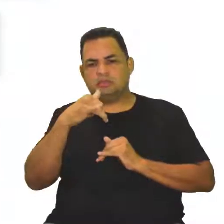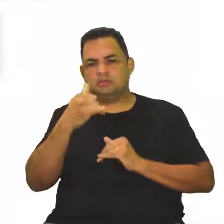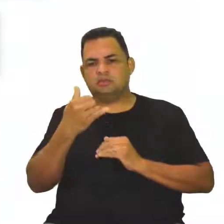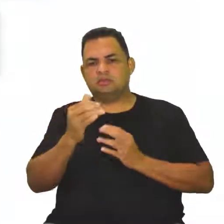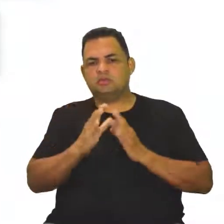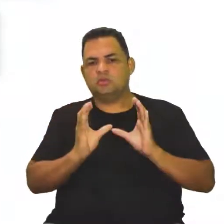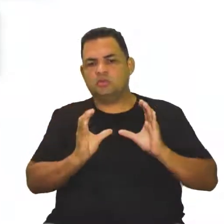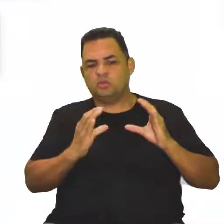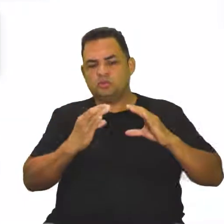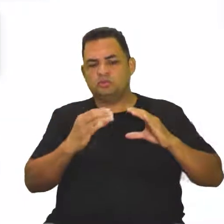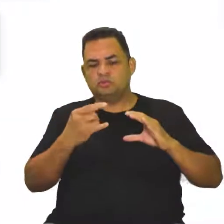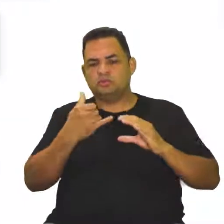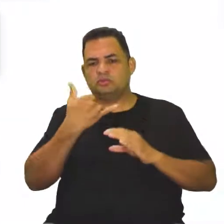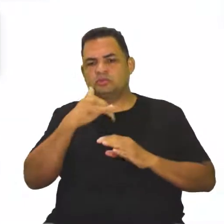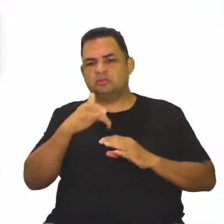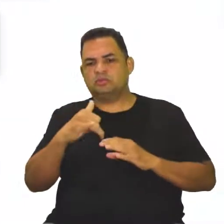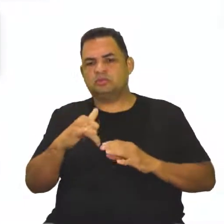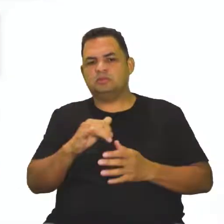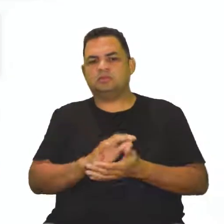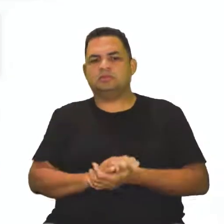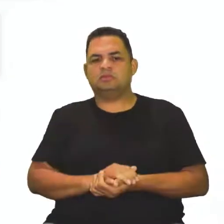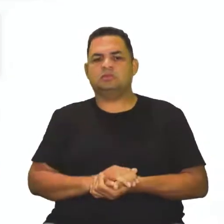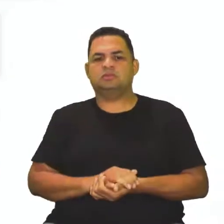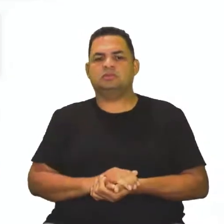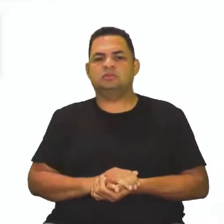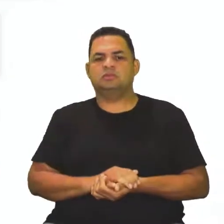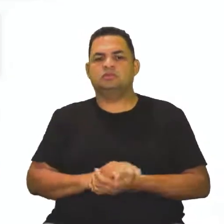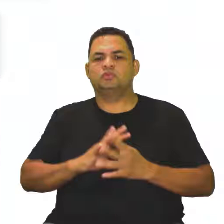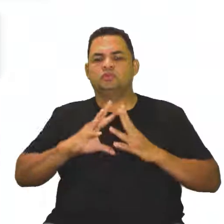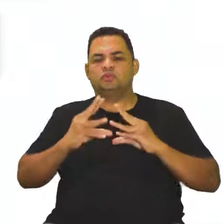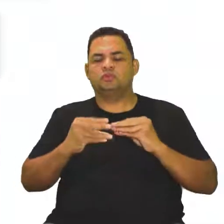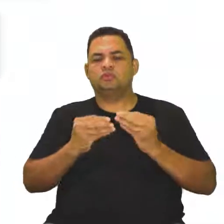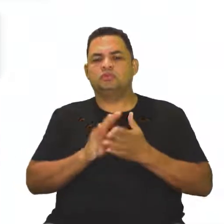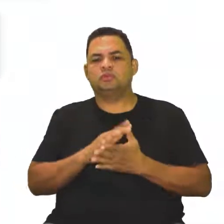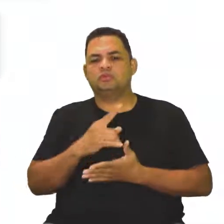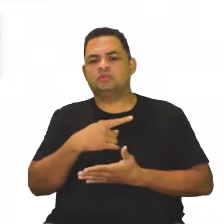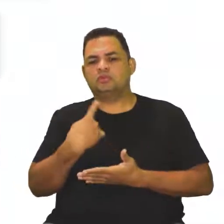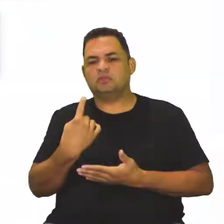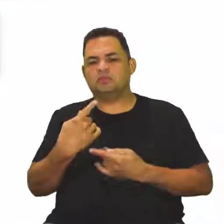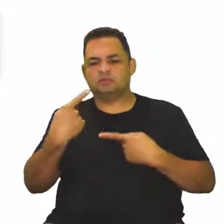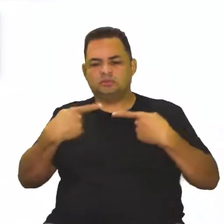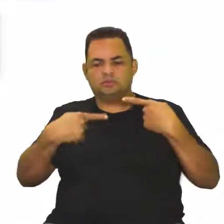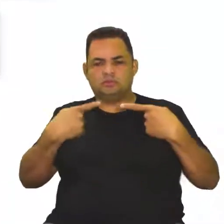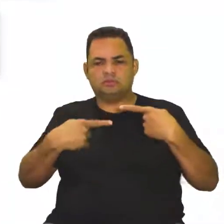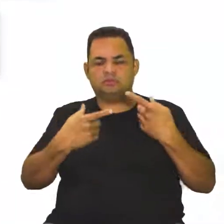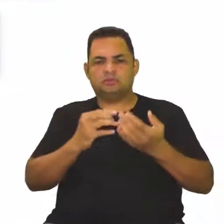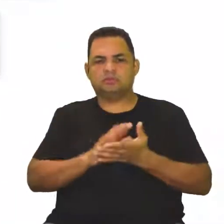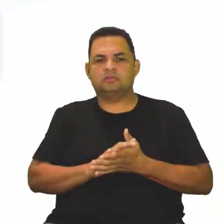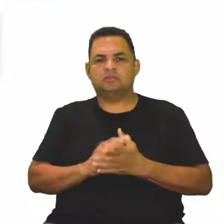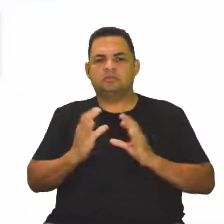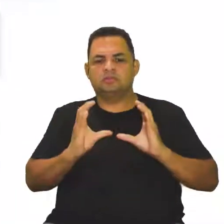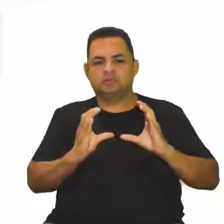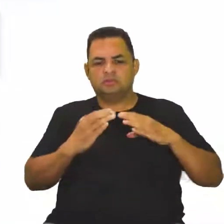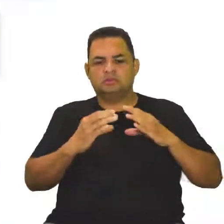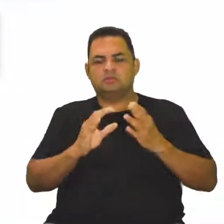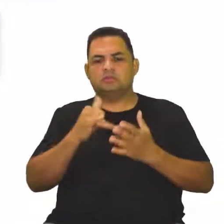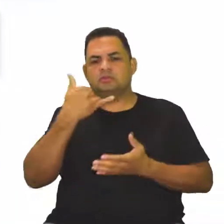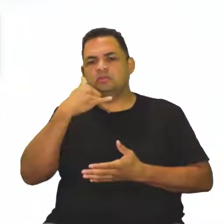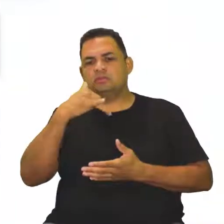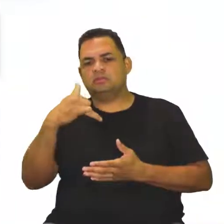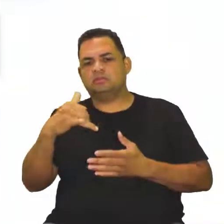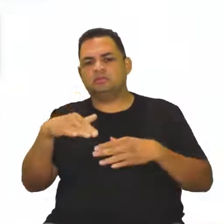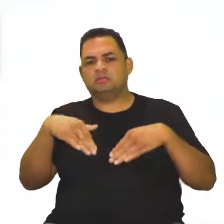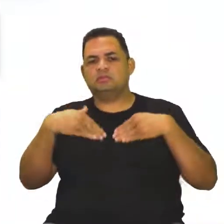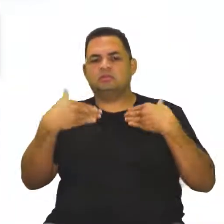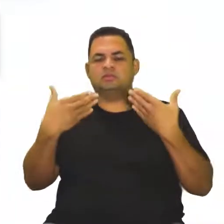em circuitos elétricos, tá, pessoal? Tudo aqui que a gente está discutindo é graças aos circuitos elétricos. Quando